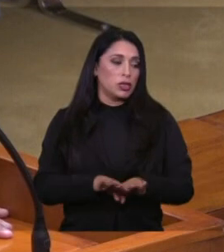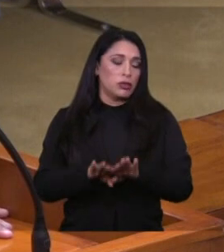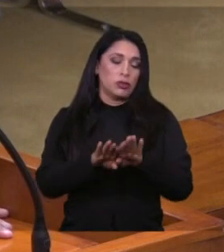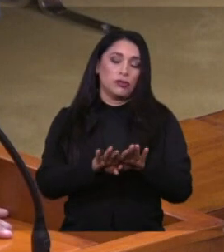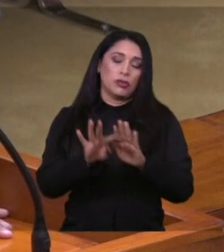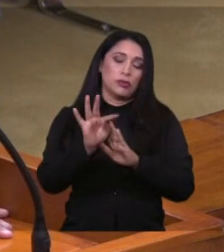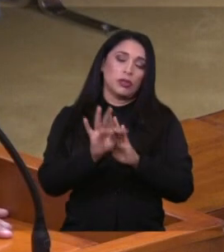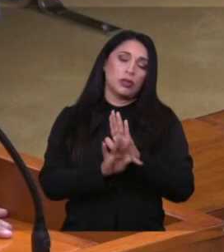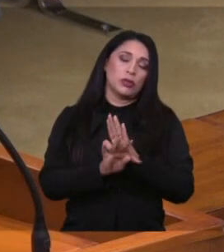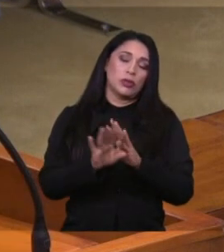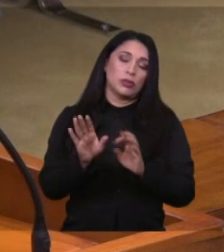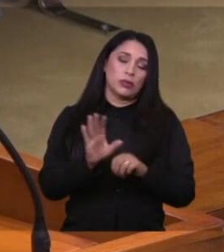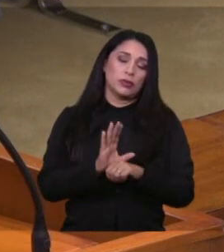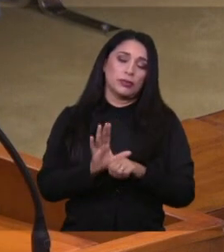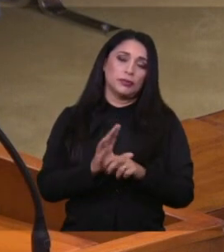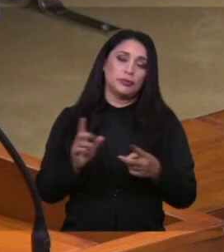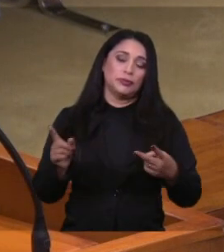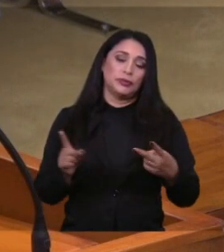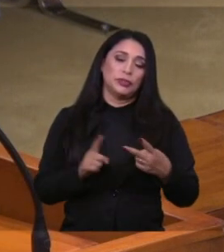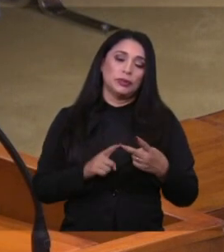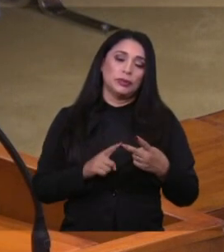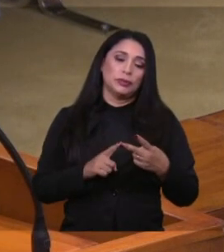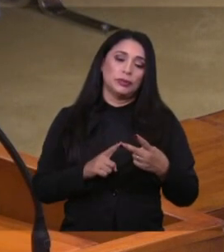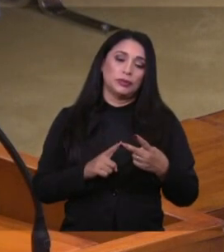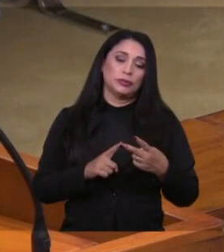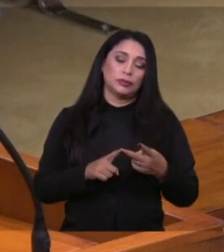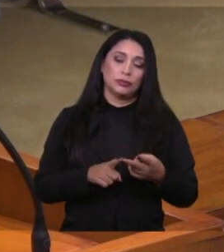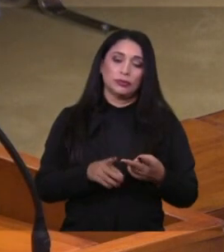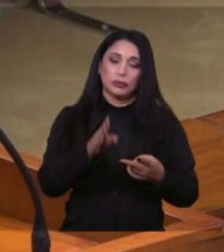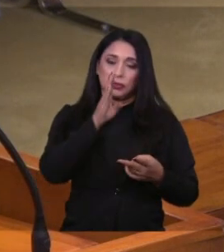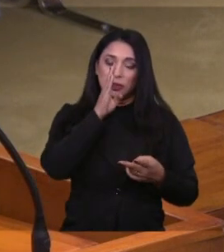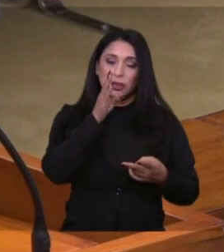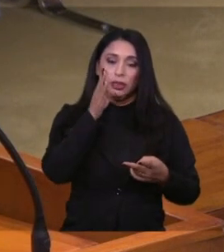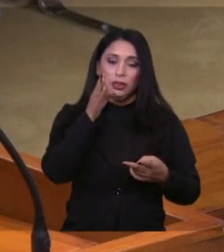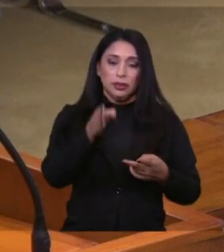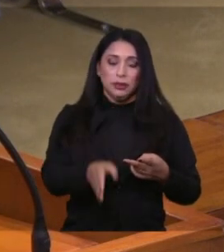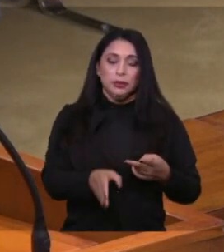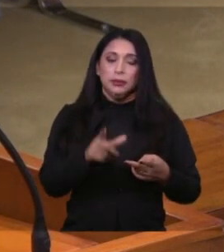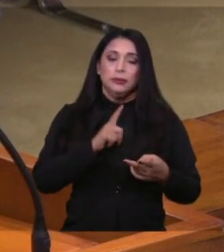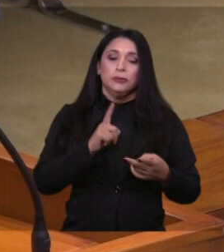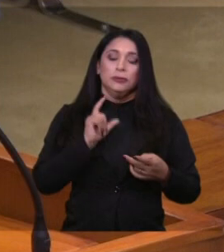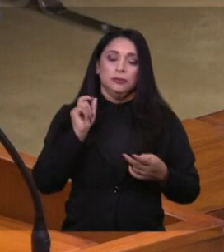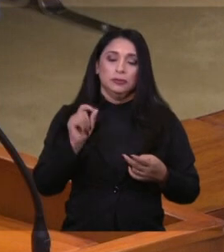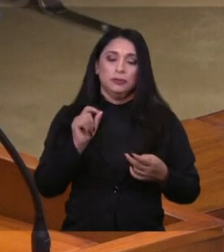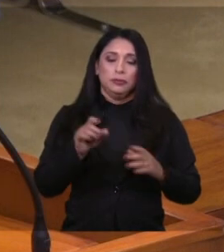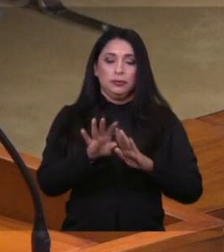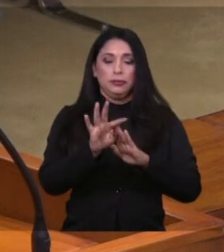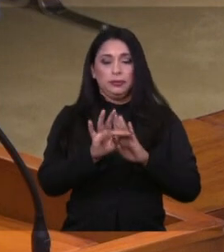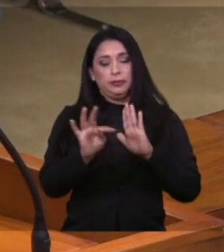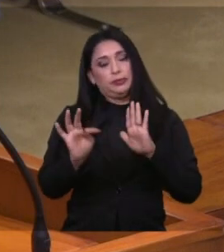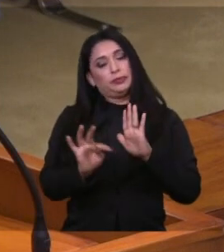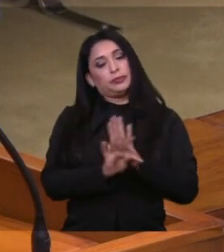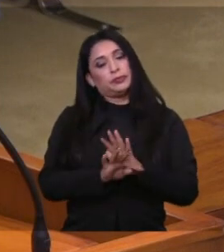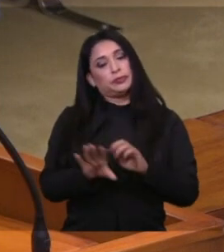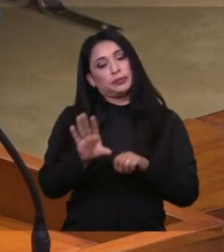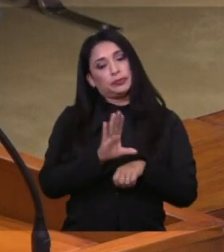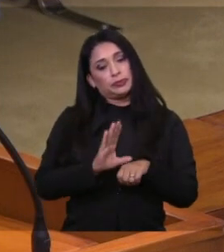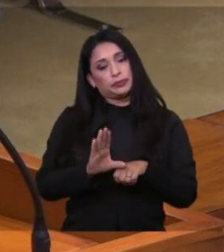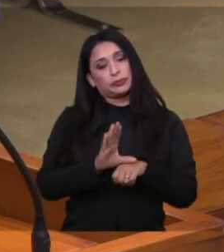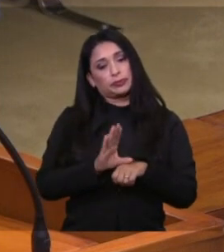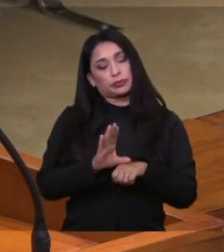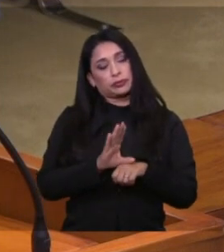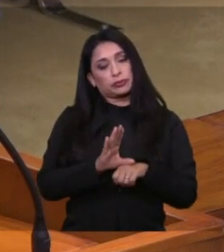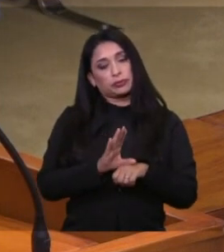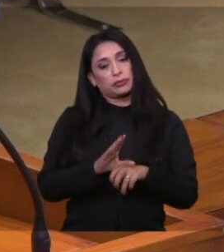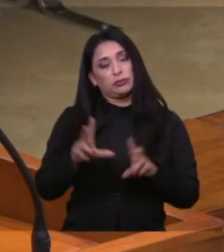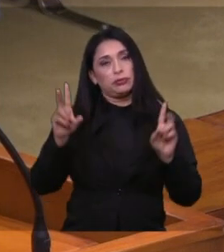texto constitucional. O segundo argumento, ele está diretamente entrelaçado no que está textual no texto constitucional, nos